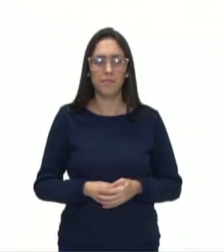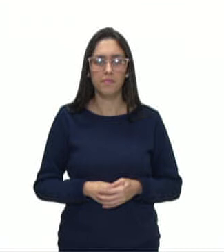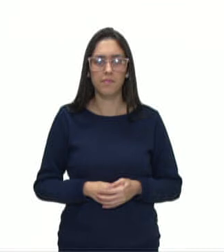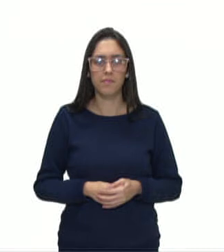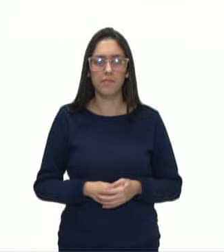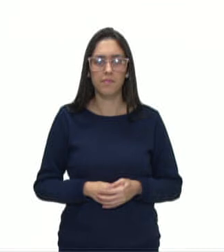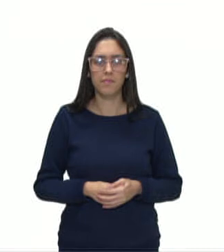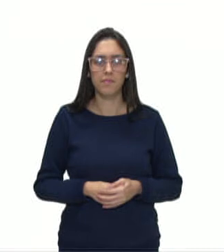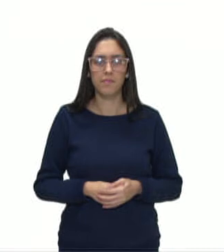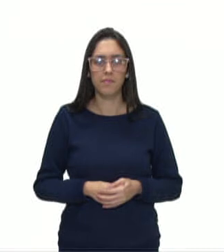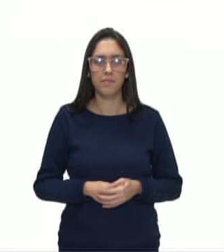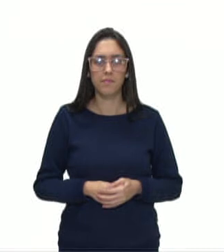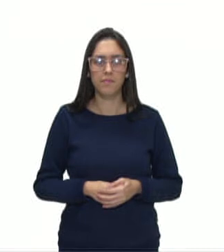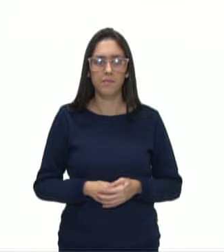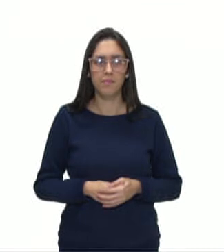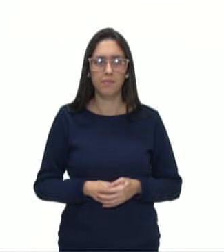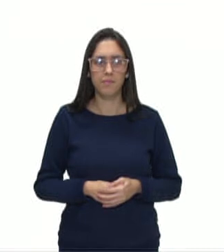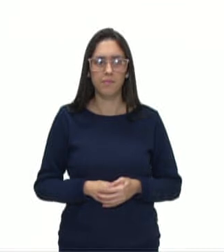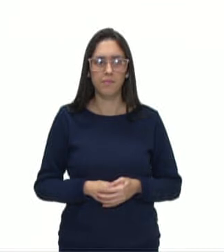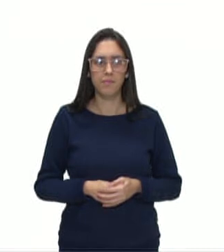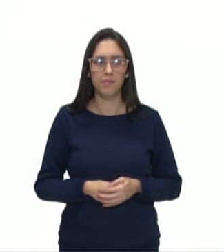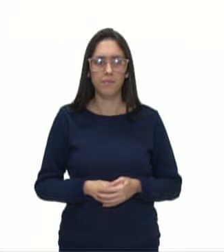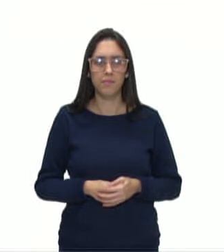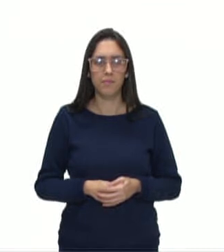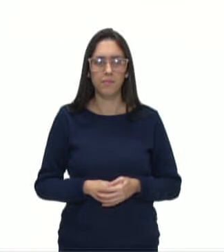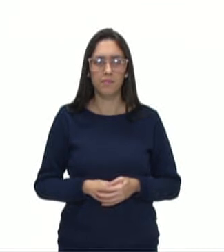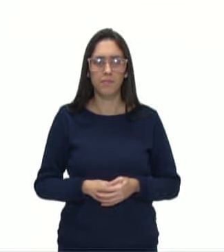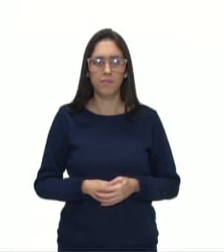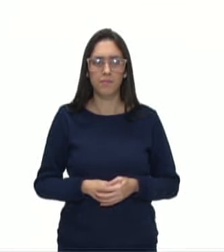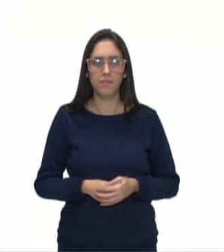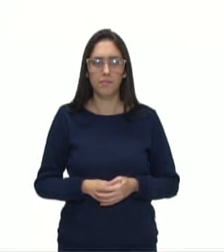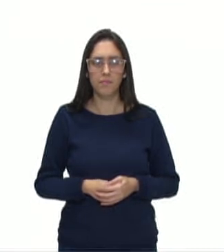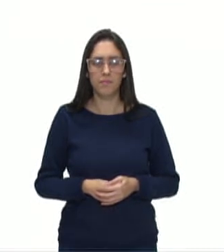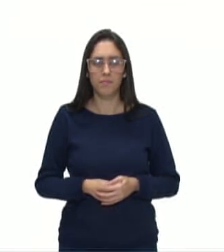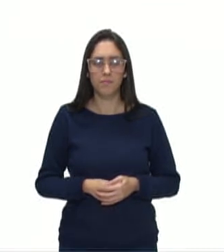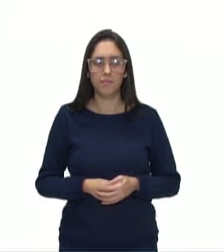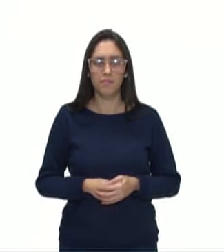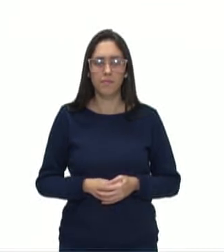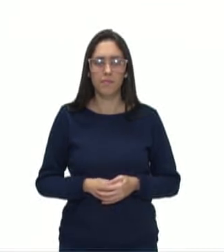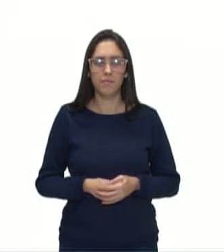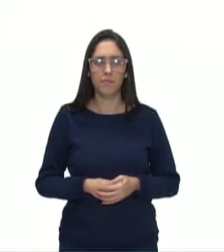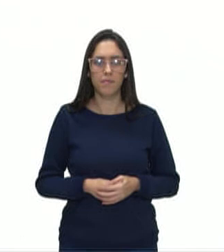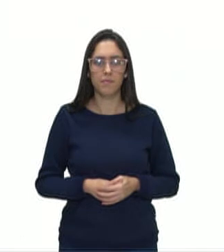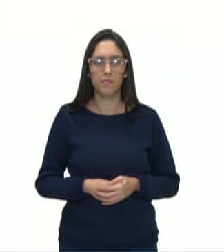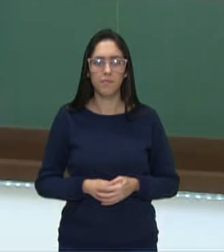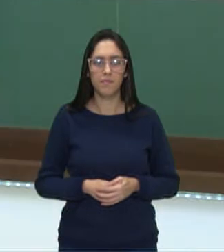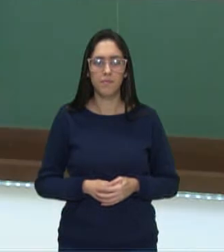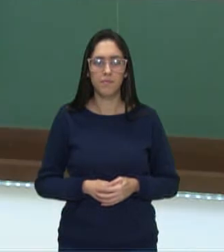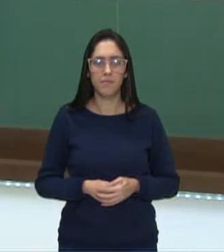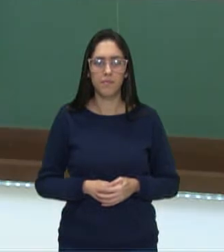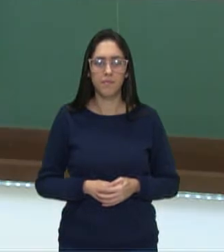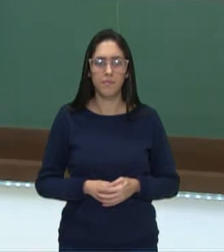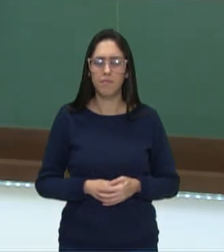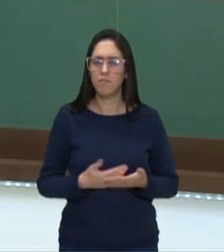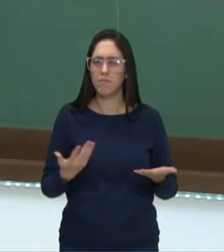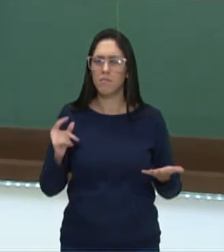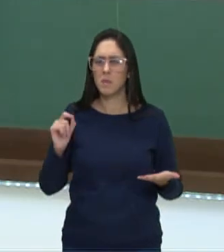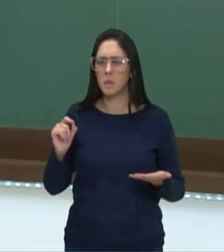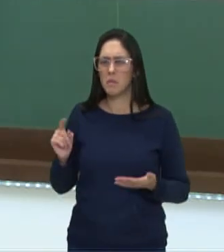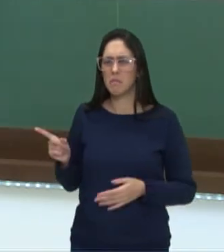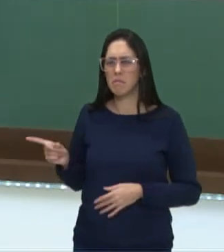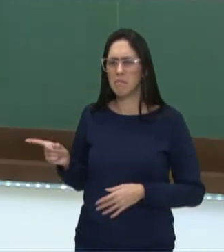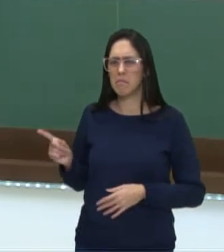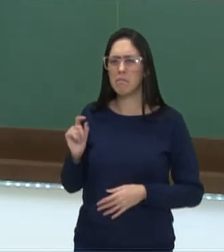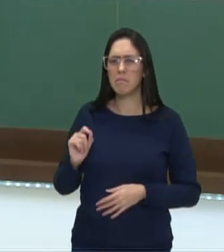se apocopan delante de sustantivos masculinos plurales. O que isso quer dizer,